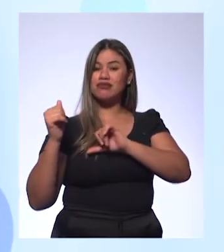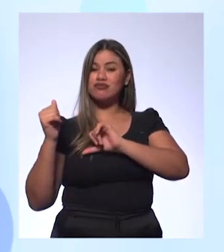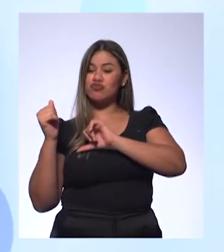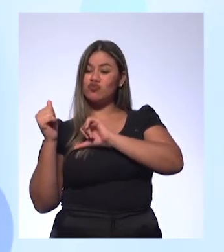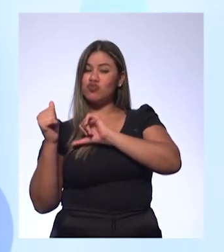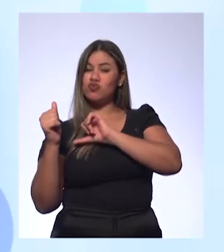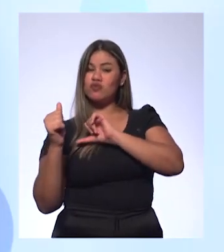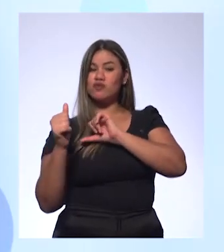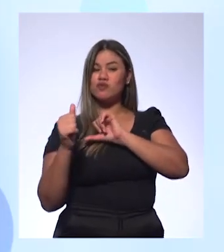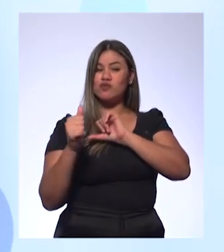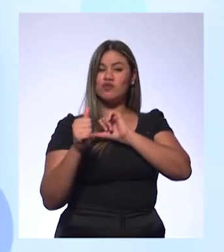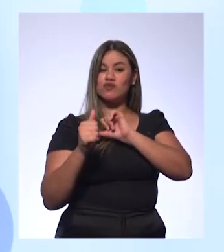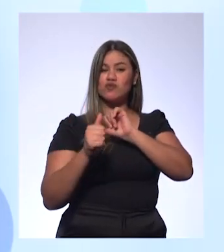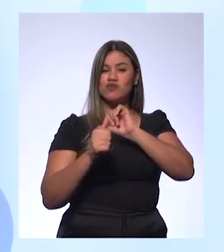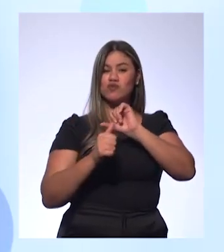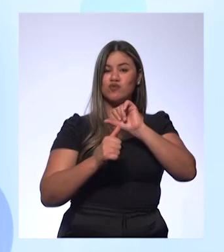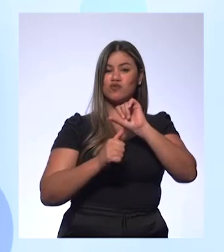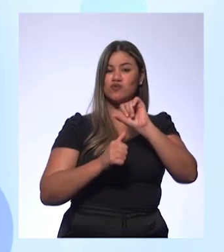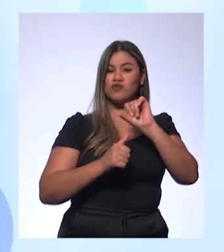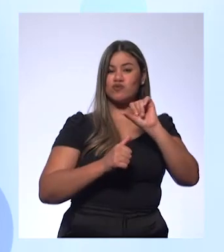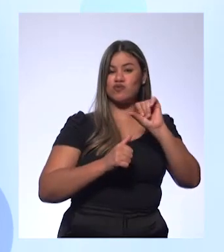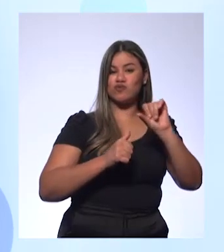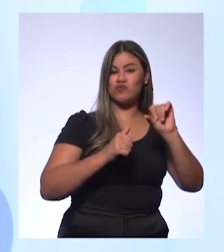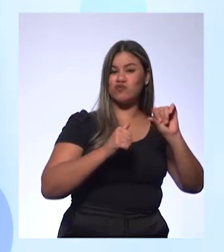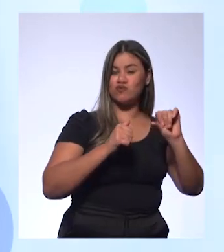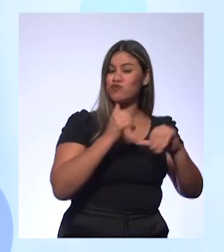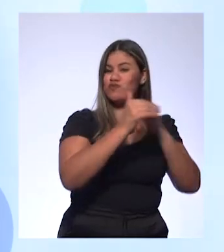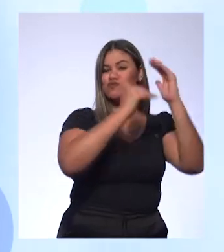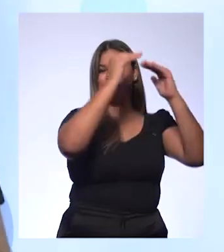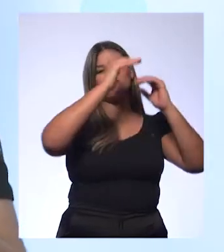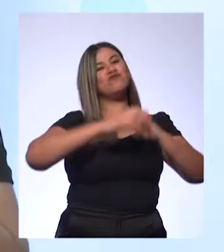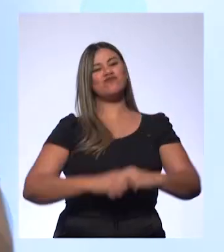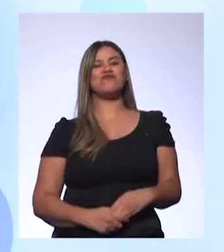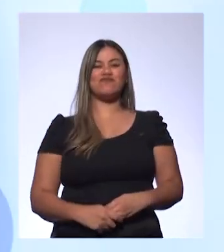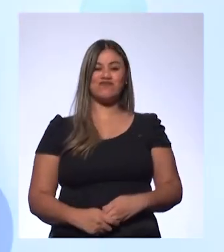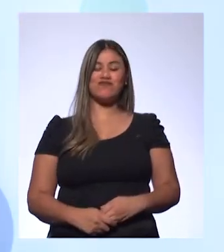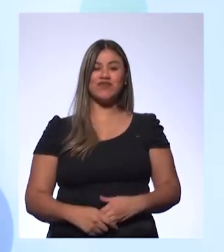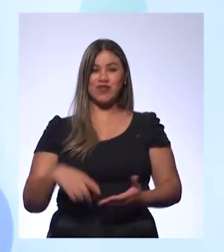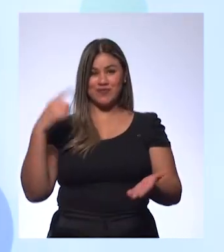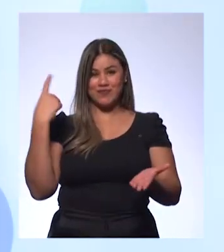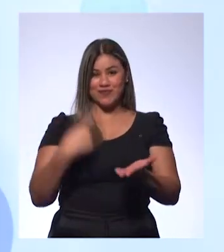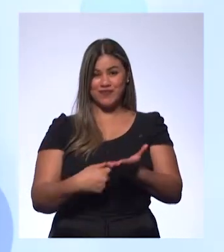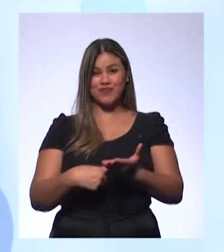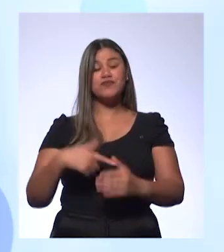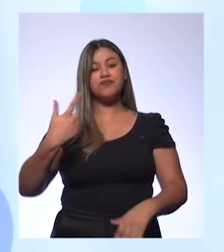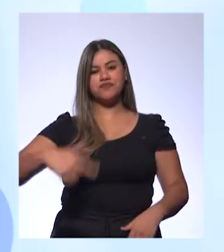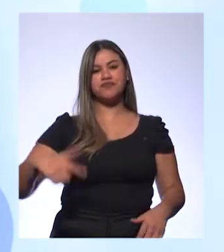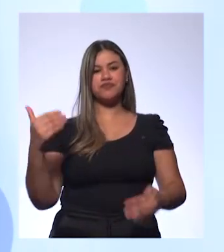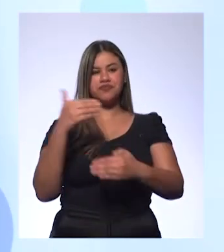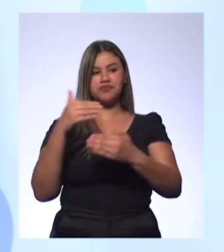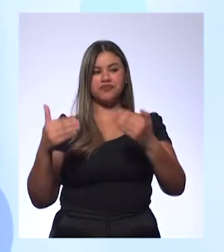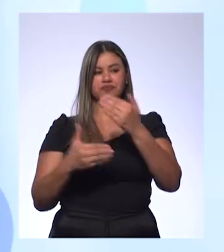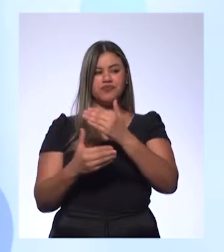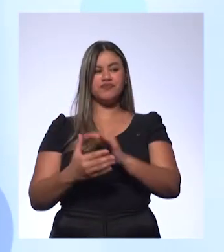próximas jogadas dentro desse desenvolvimento. Combinado? Então, vamos lá para o próximo slide, para a gente começar aí